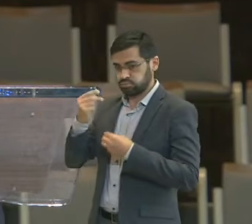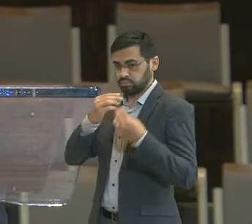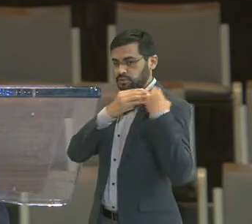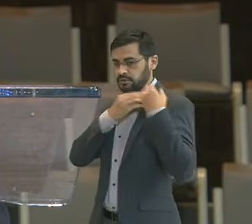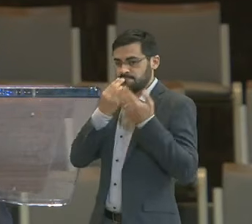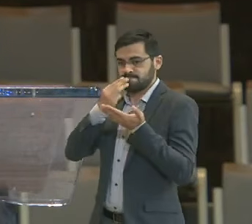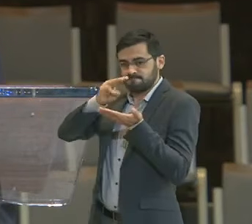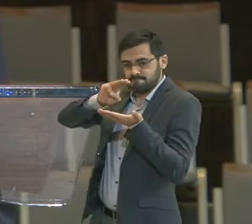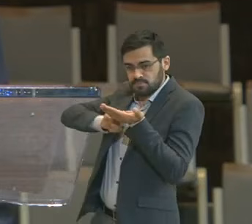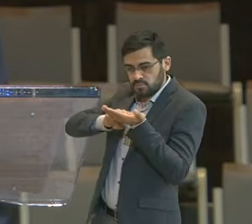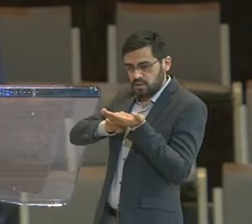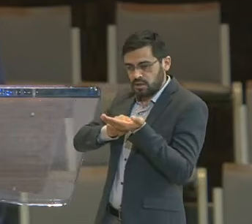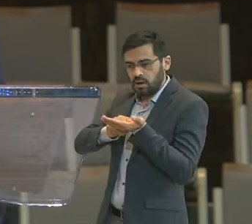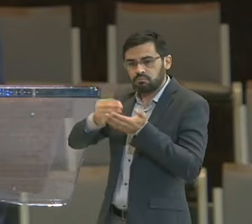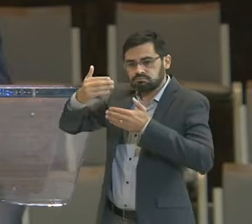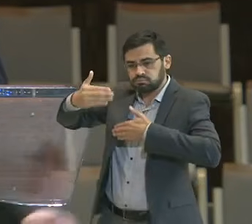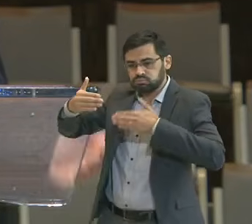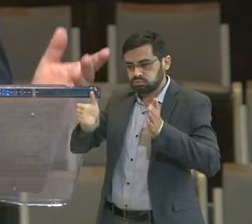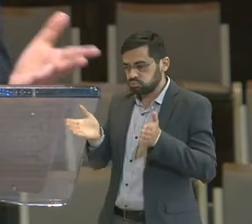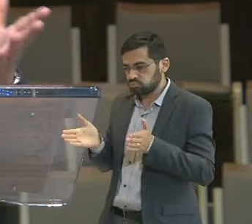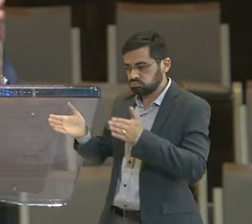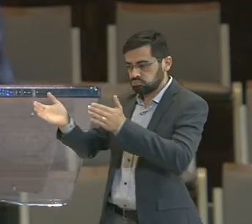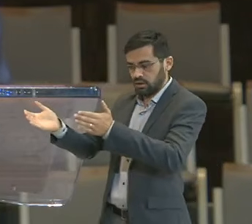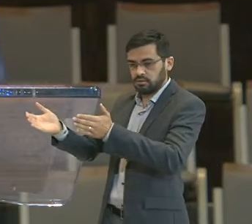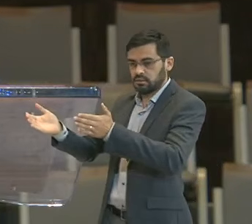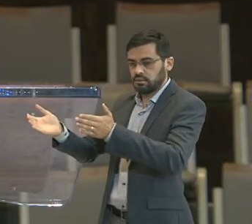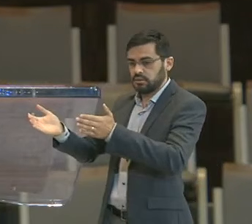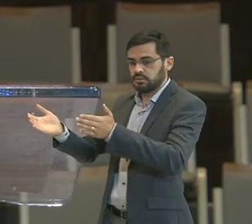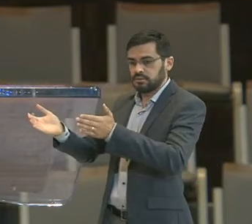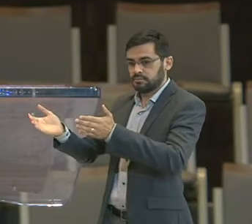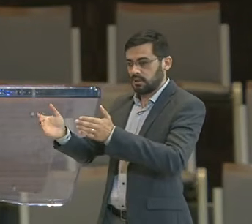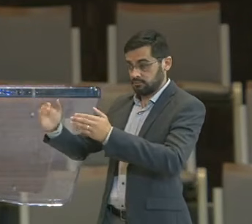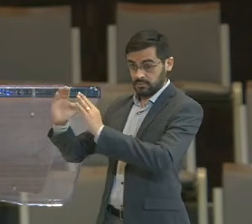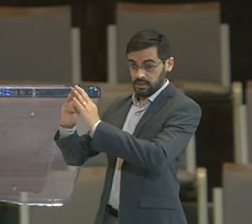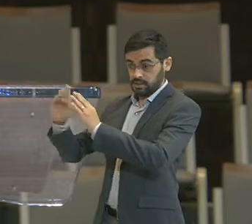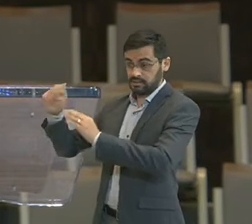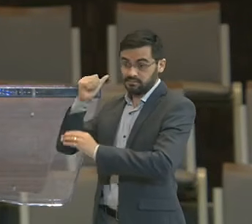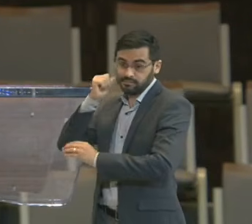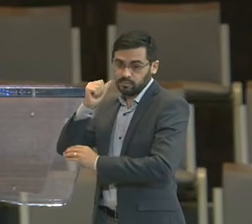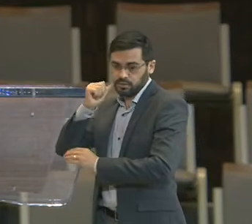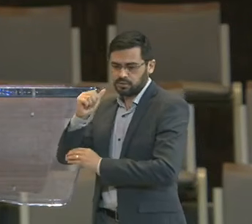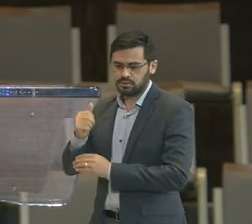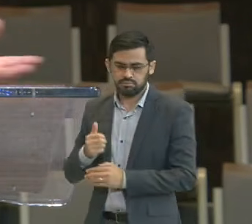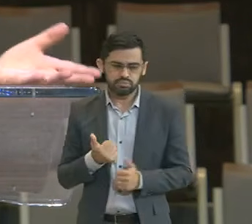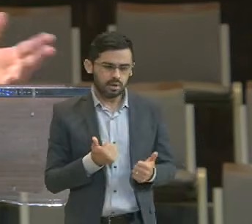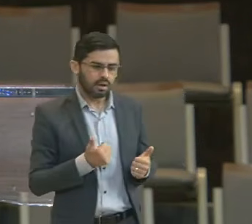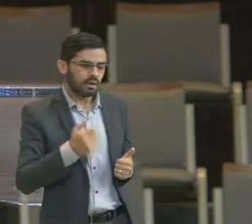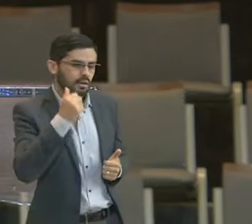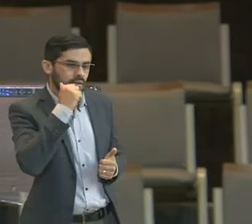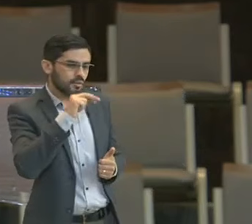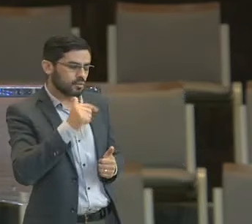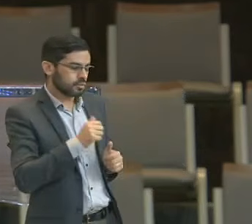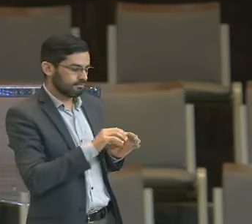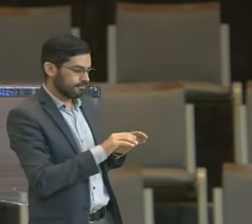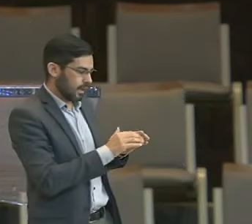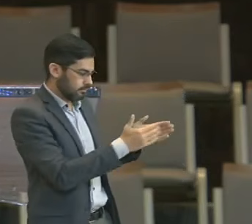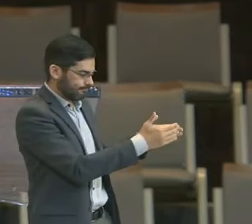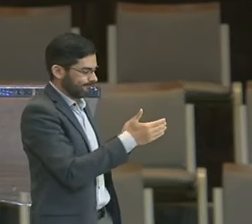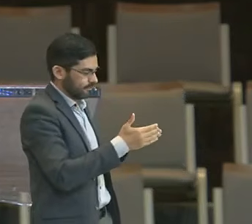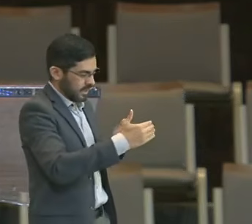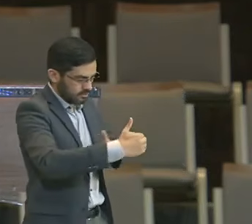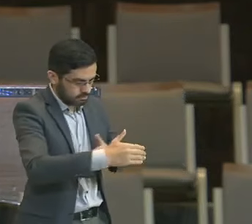e entrega uma caixa, um pacote. E aí ela com sua irmã vão abrir o